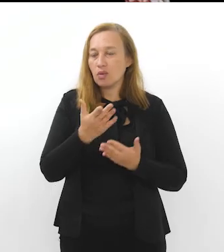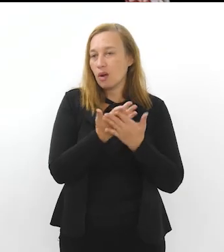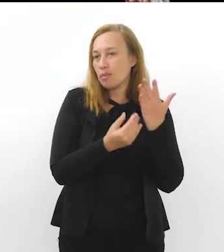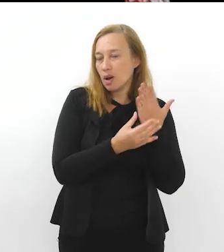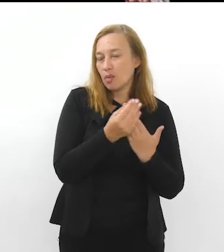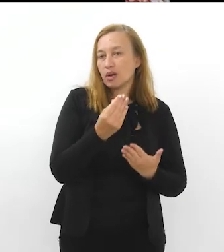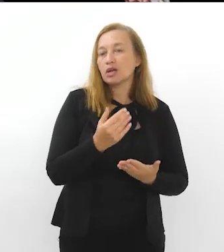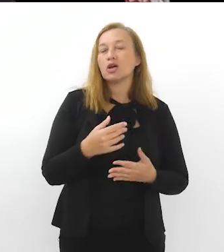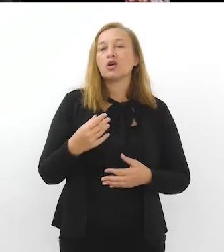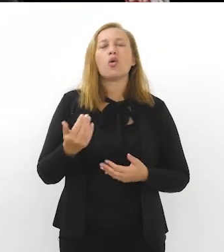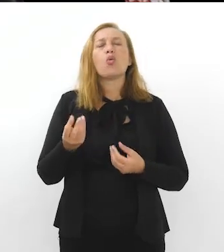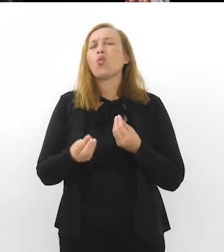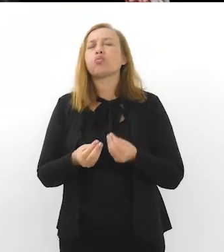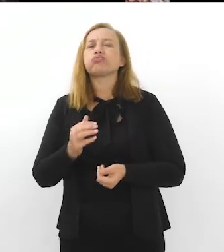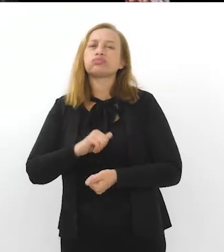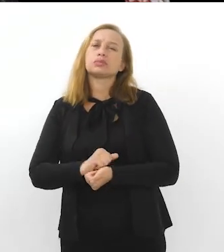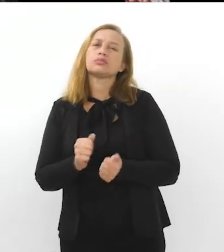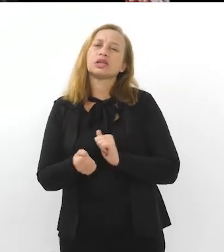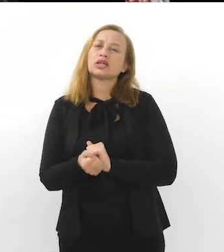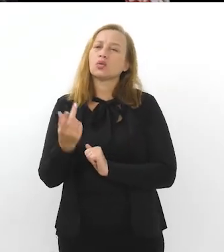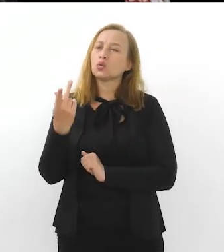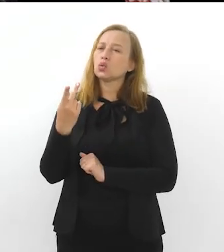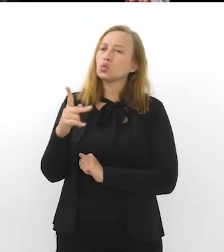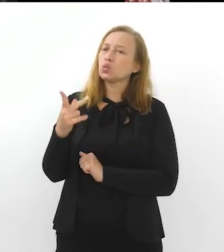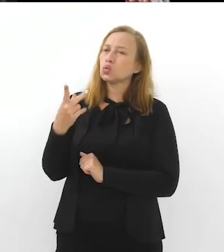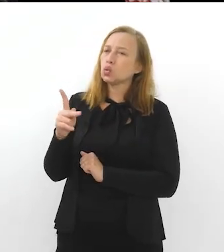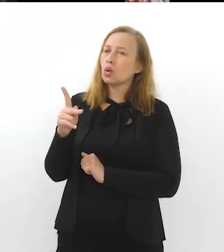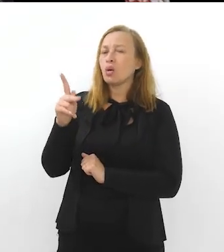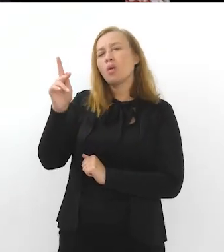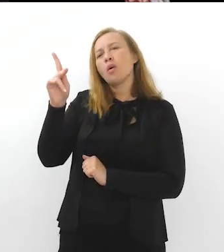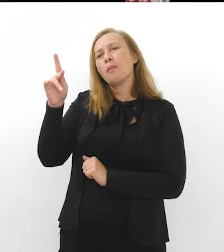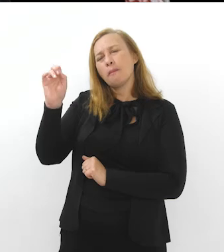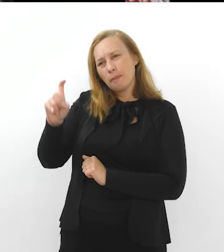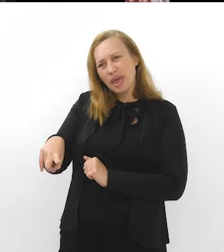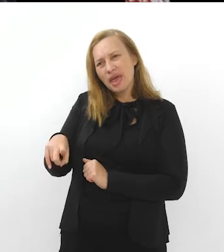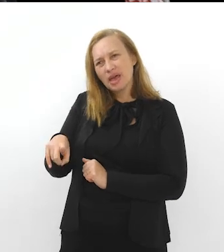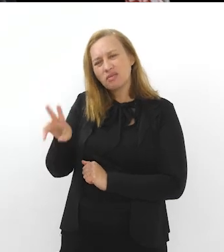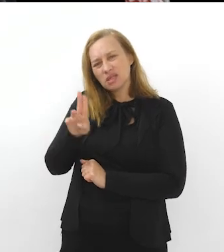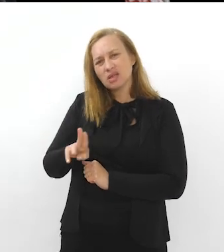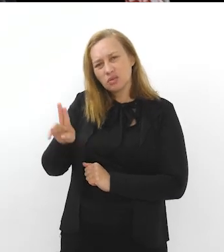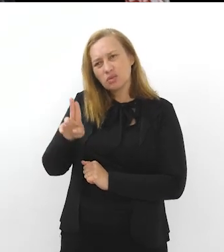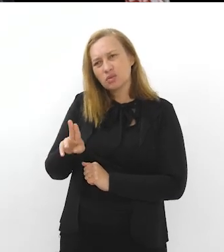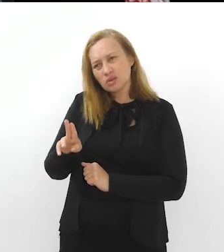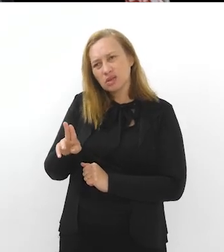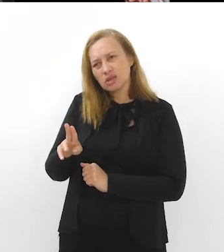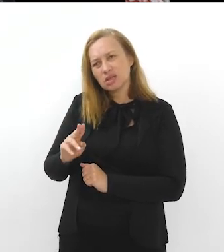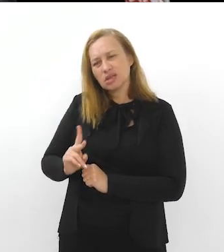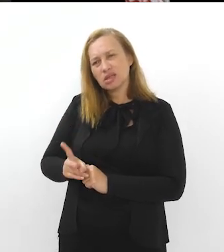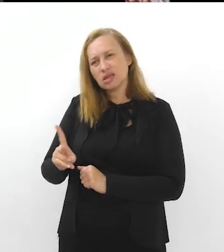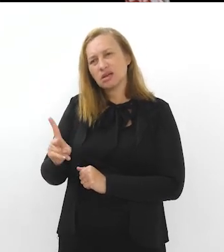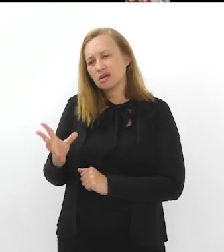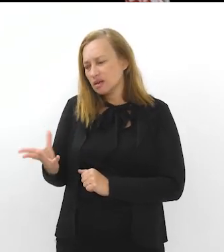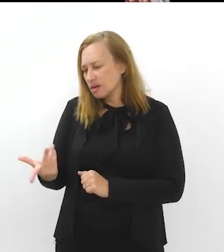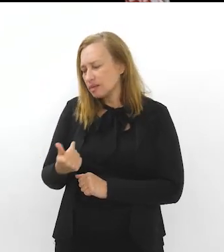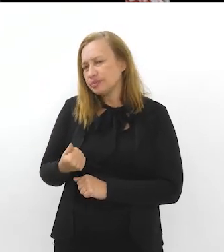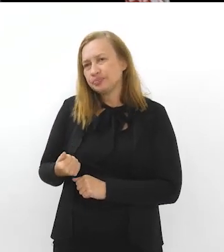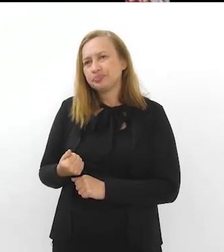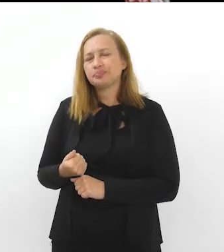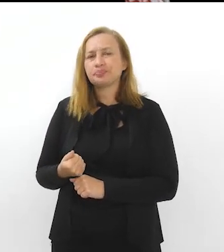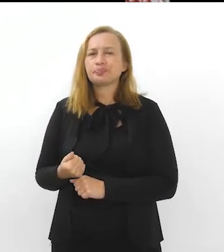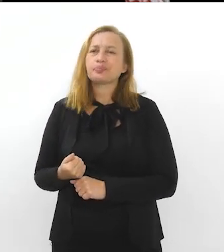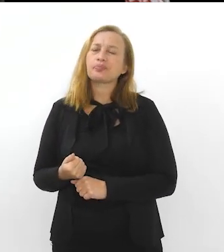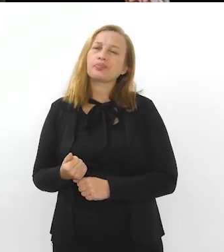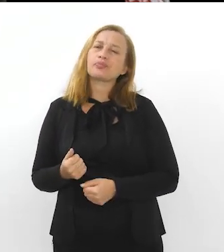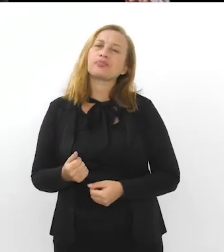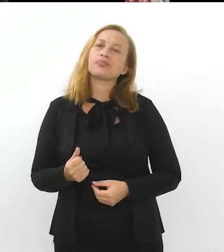o Gorete, como é que foi essa adaptação, né? O seu pé, que você utiliza muitas vezes com a habilidade da mão,